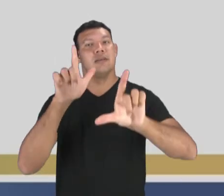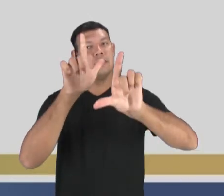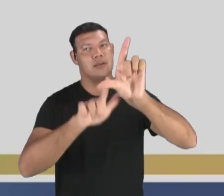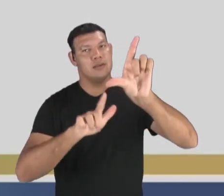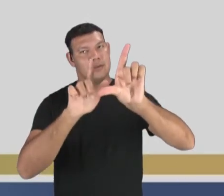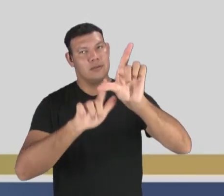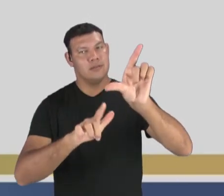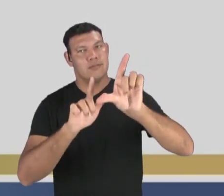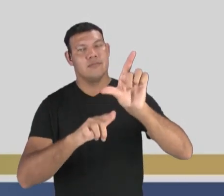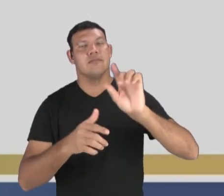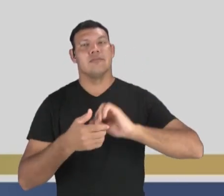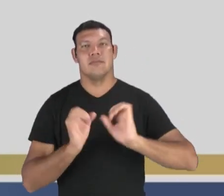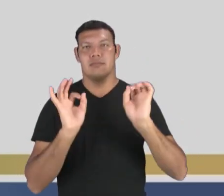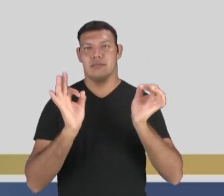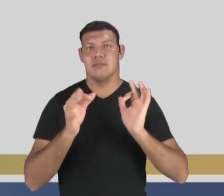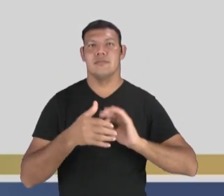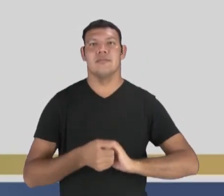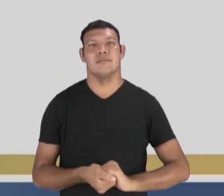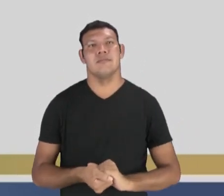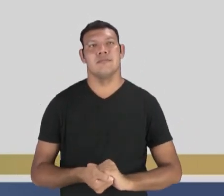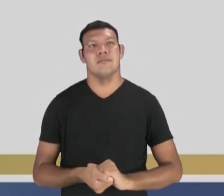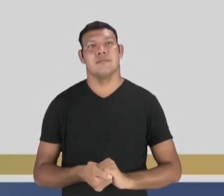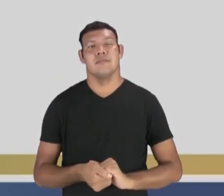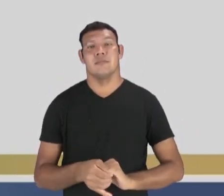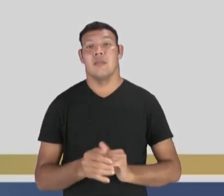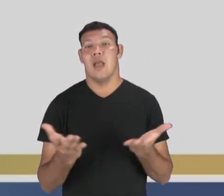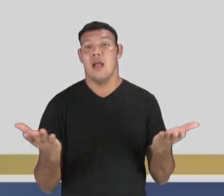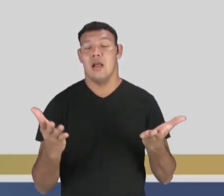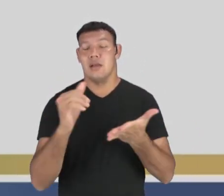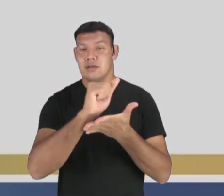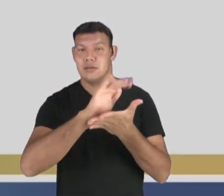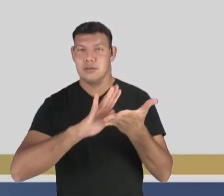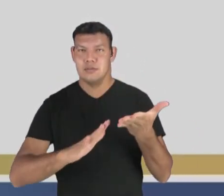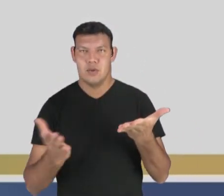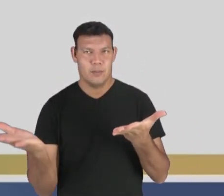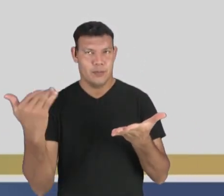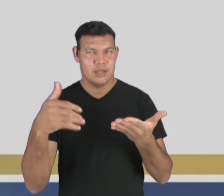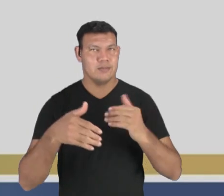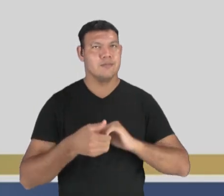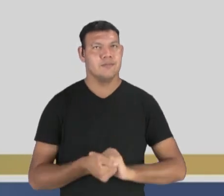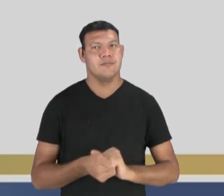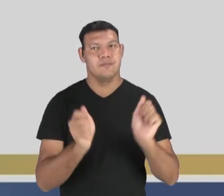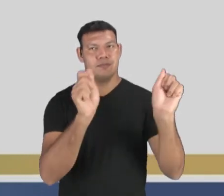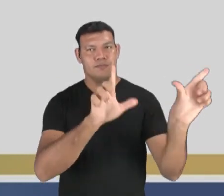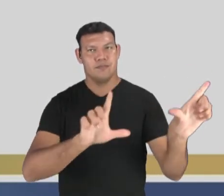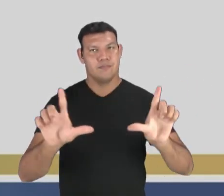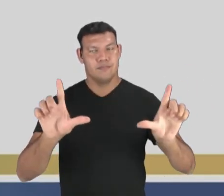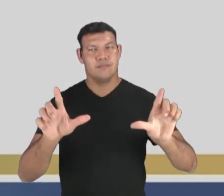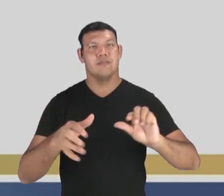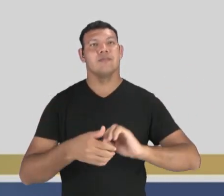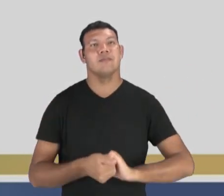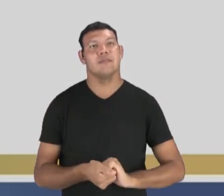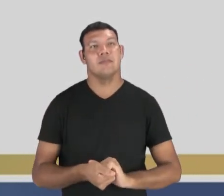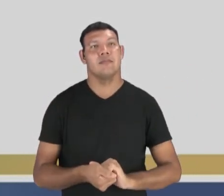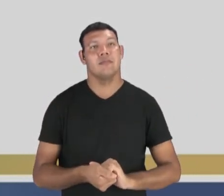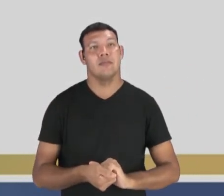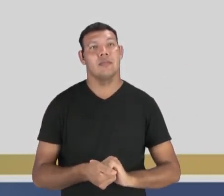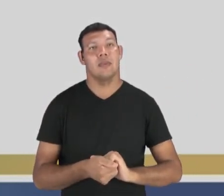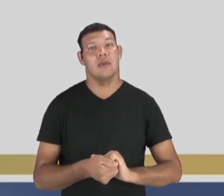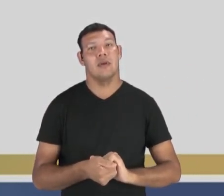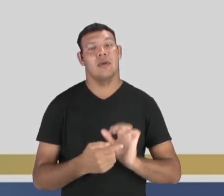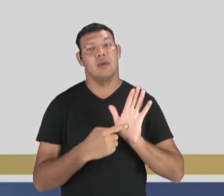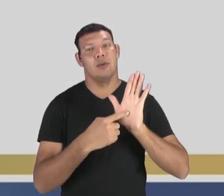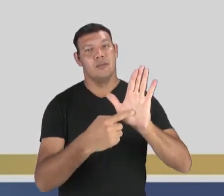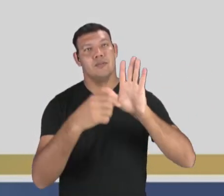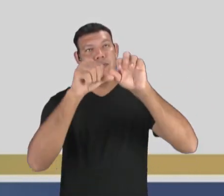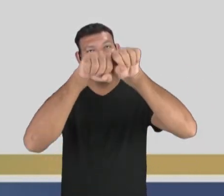incógnitas, certo? Vamos ao exercitando de hoje? Então acompanhe comigo aí o exercitando de hoje. Dado um sistema linear,